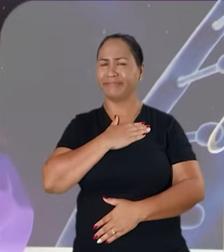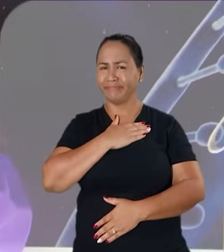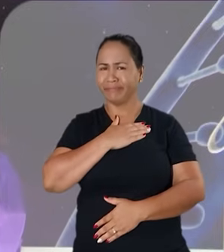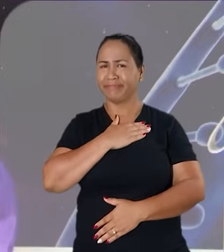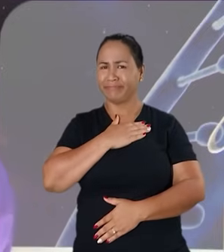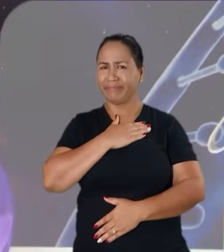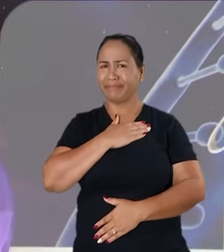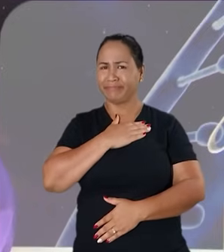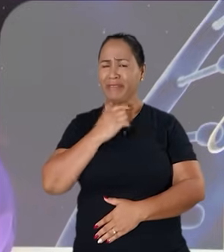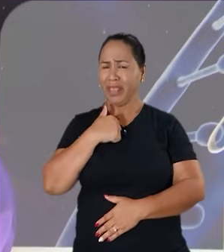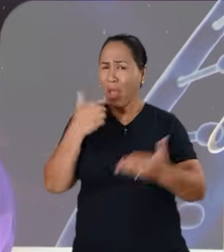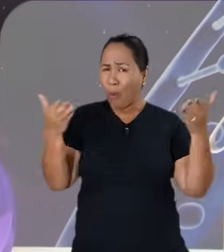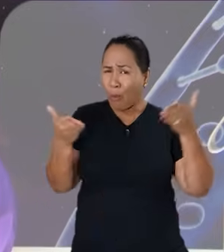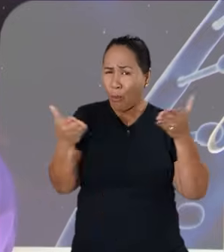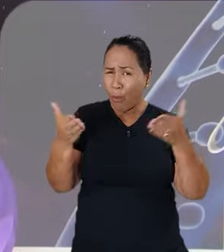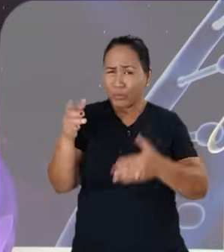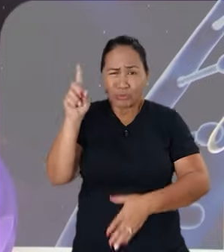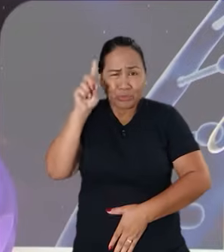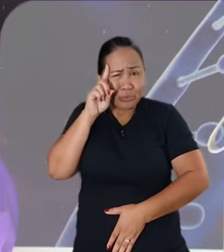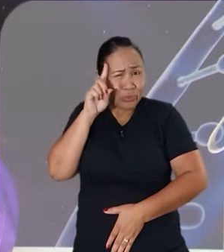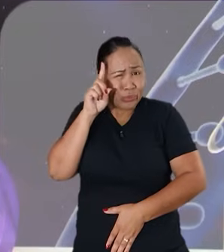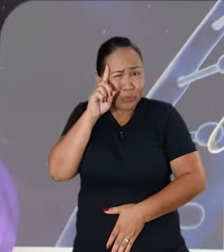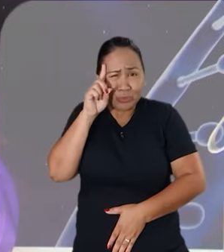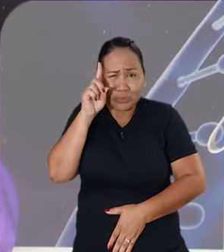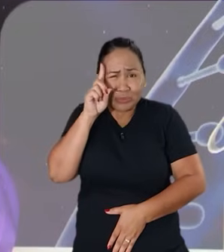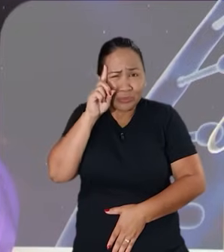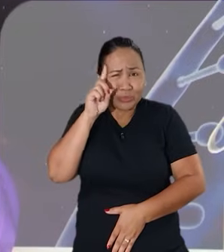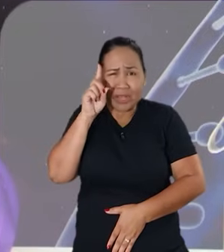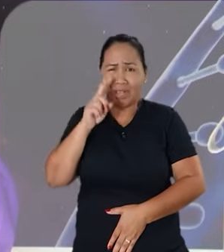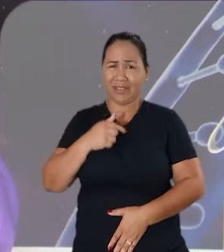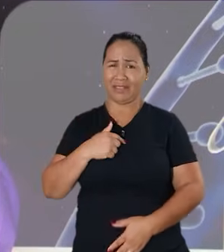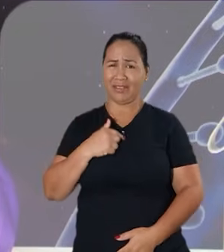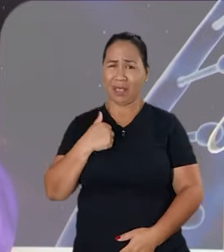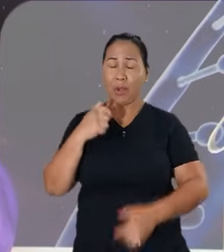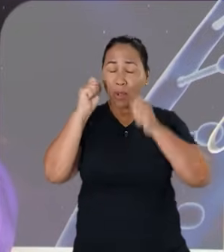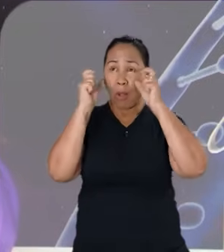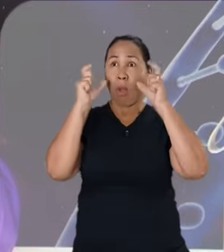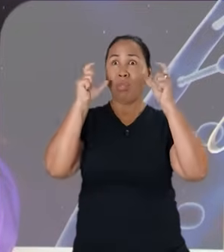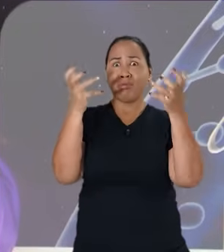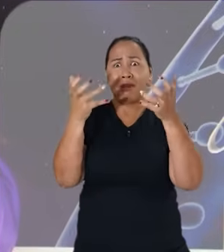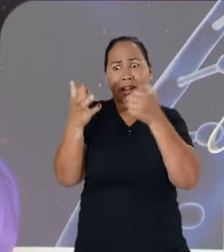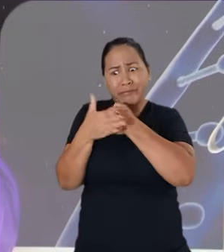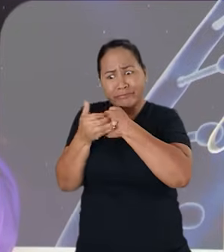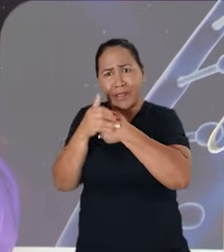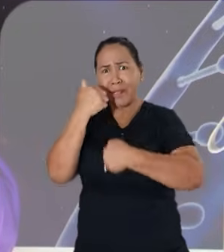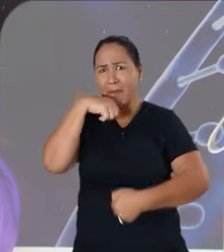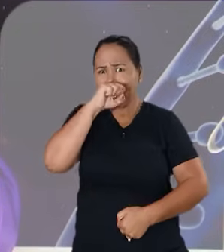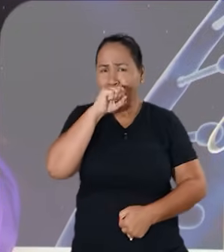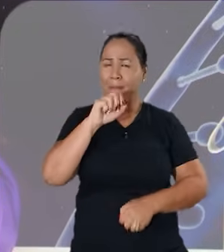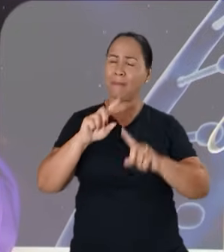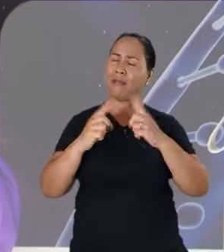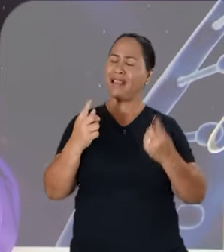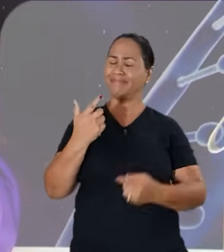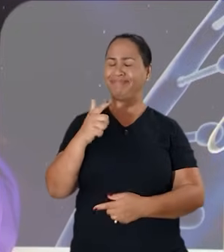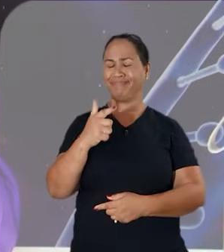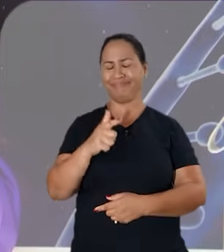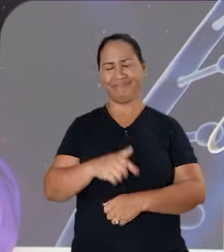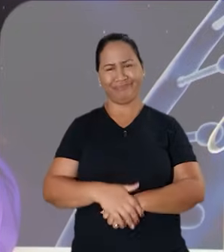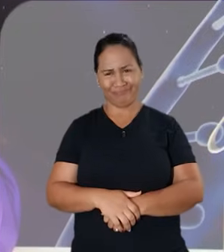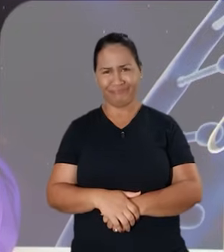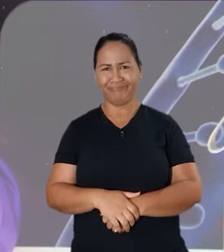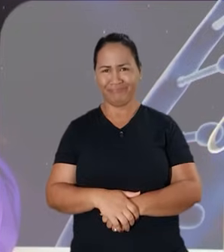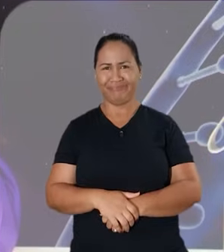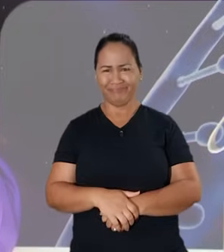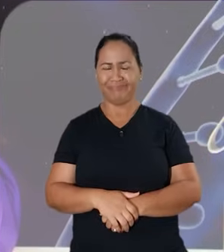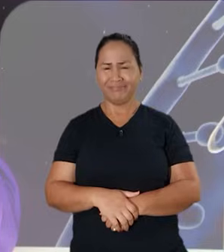e fui olhar no meu WhatsApp que eu tenho até hoje todas as mensagens que ela me mandava todos os dias.